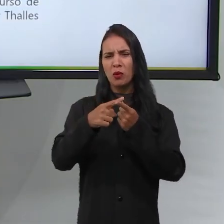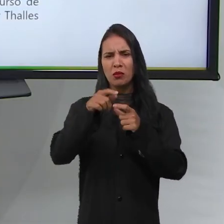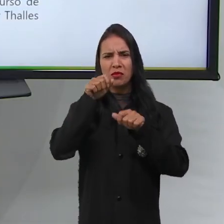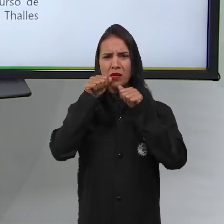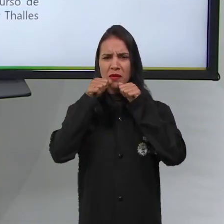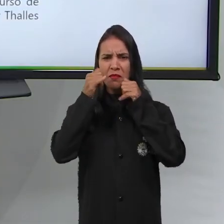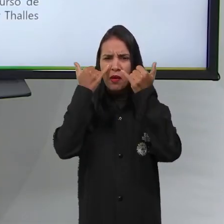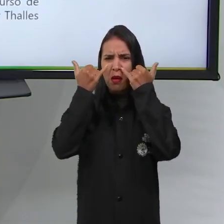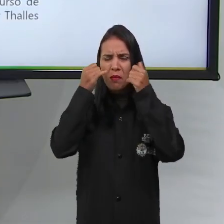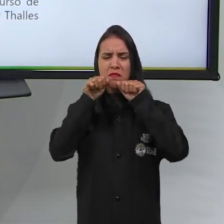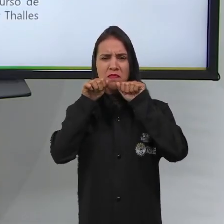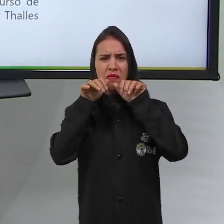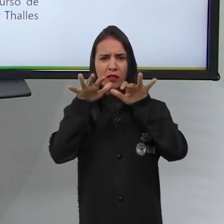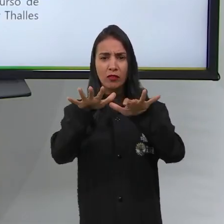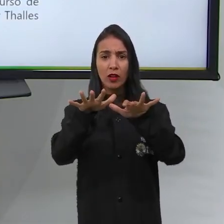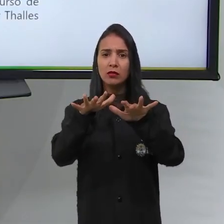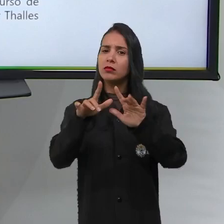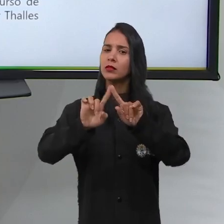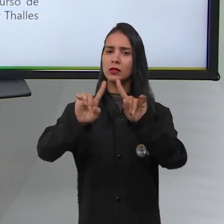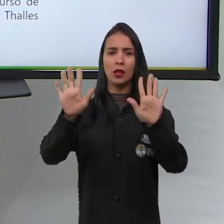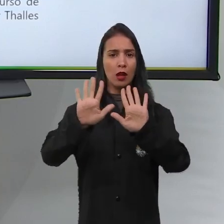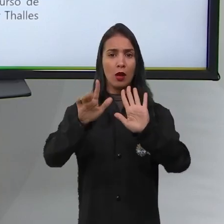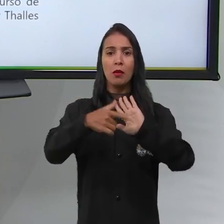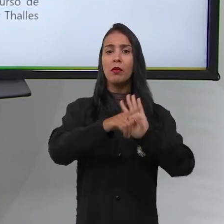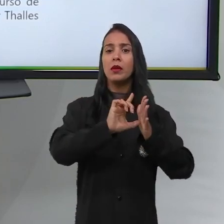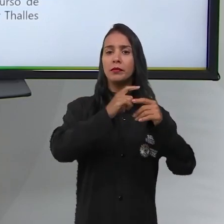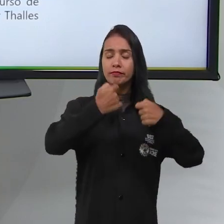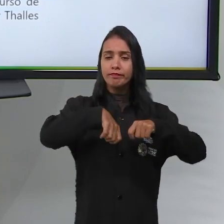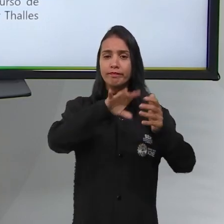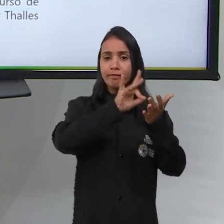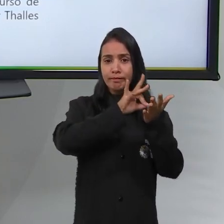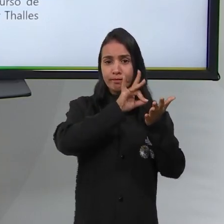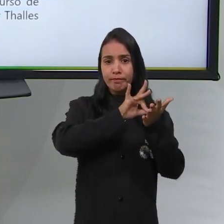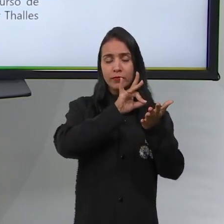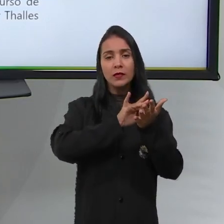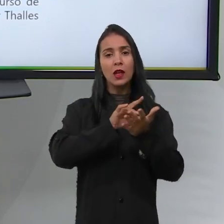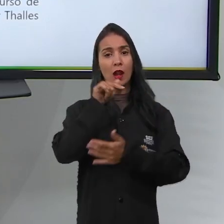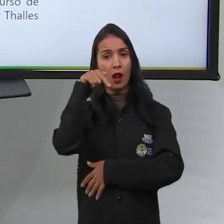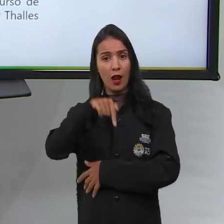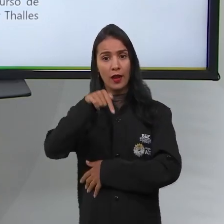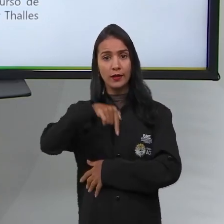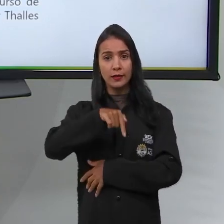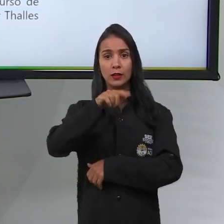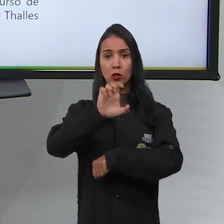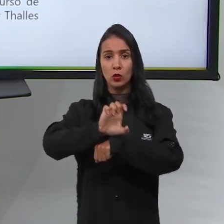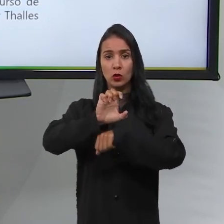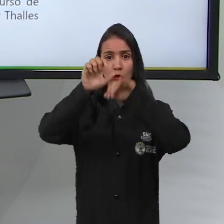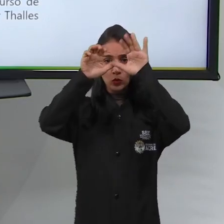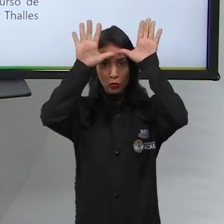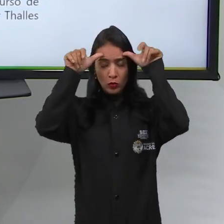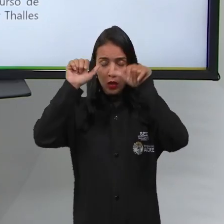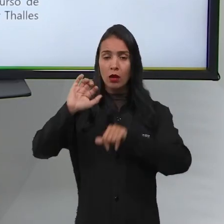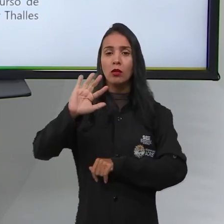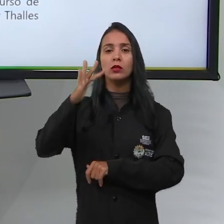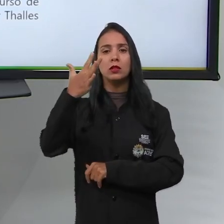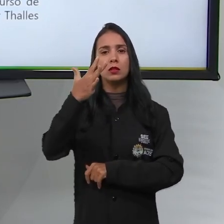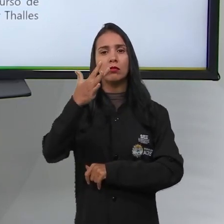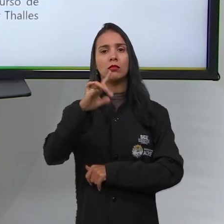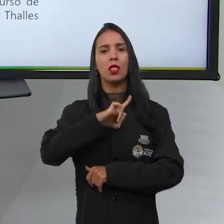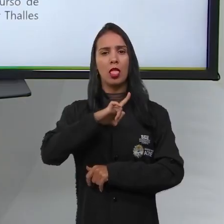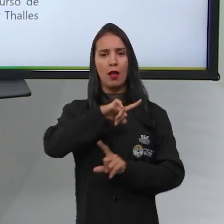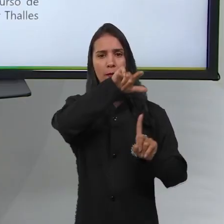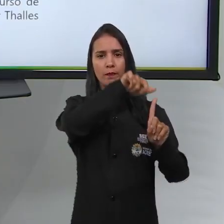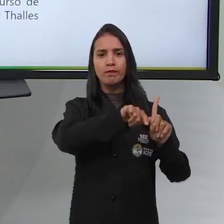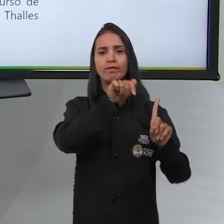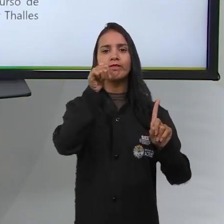antes verificar a veracidade dos fatos. Aqui, nesse caso que aconteceu no nosso estado, a gente percebe que uma mulher